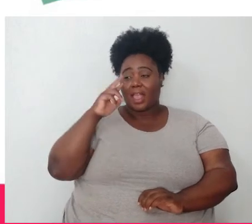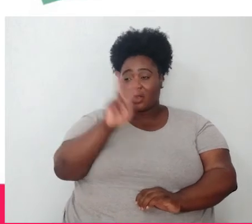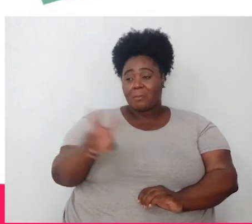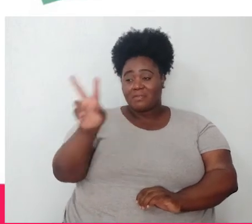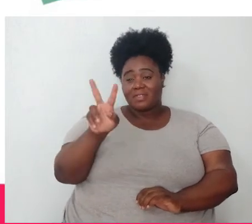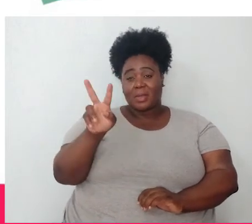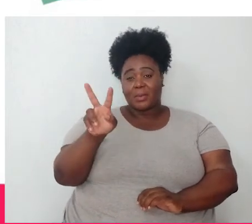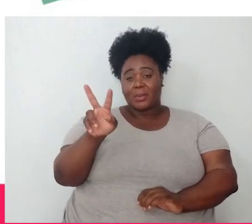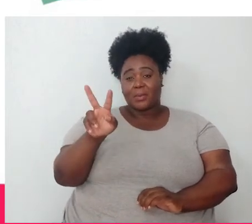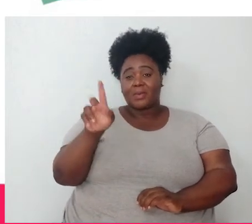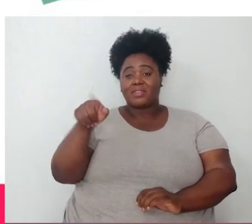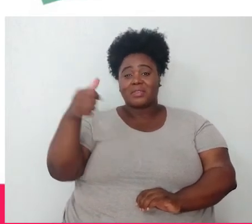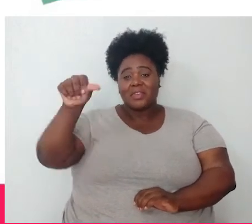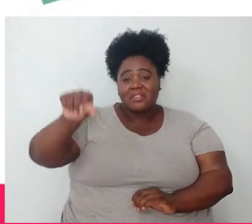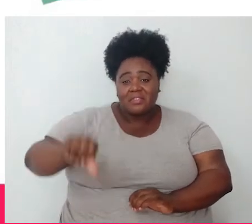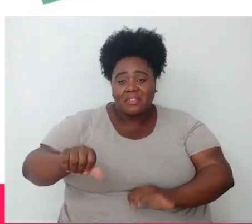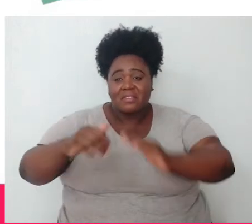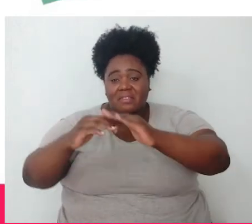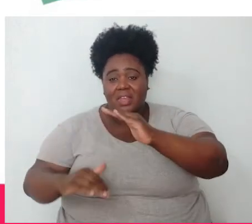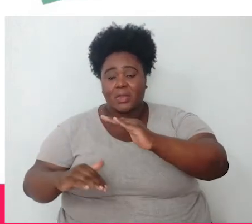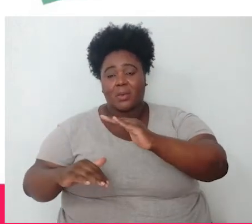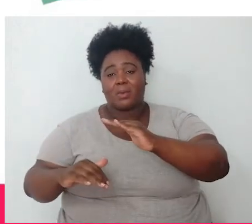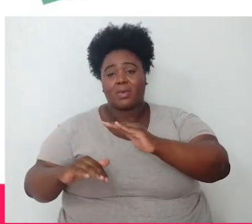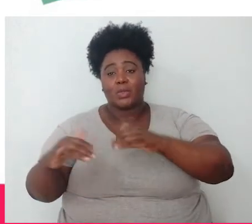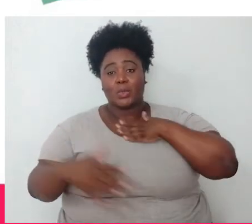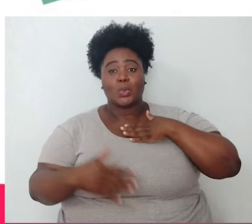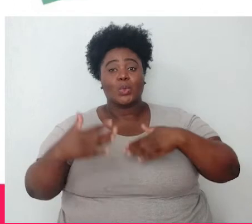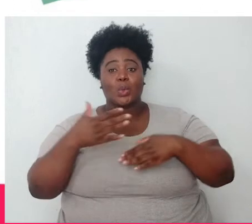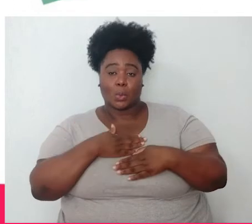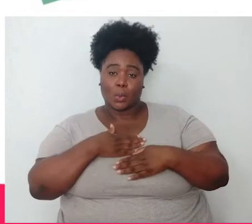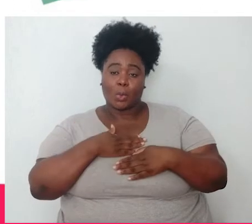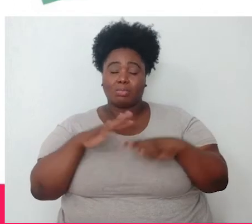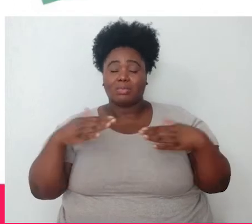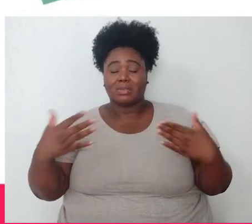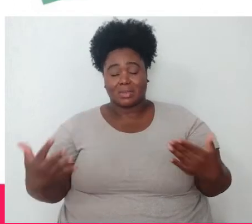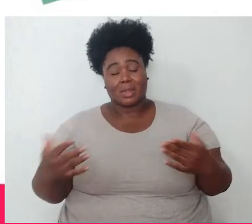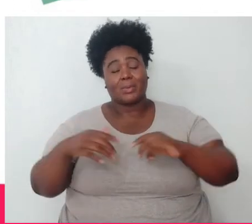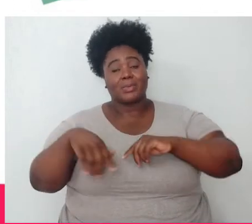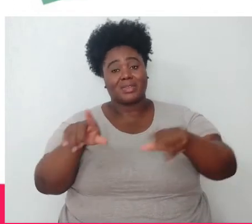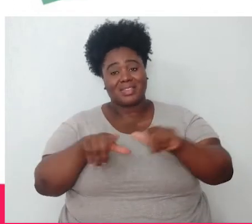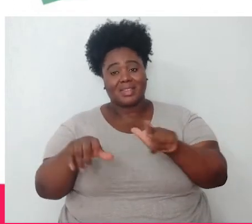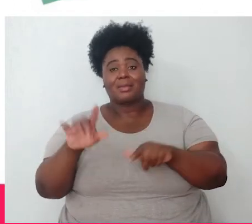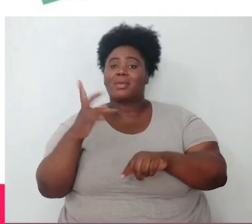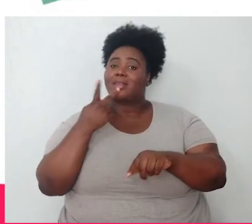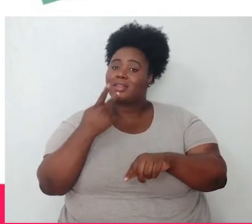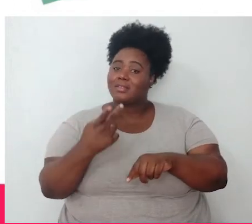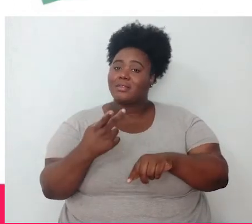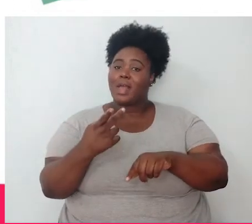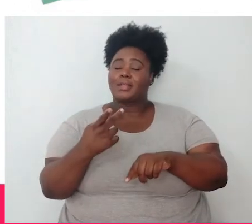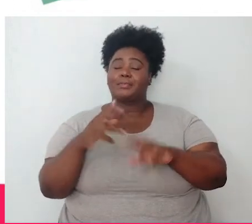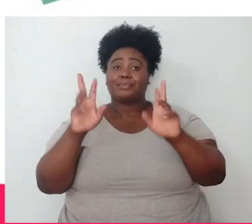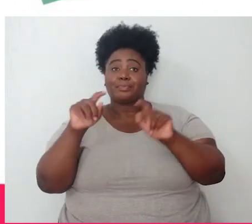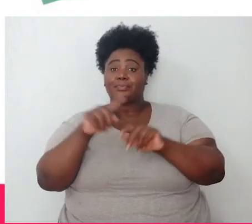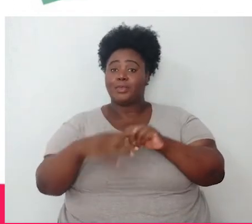visão de inferiorização desse corpo. Então, eu acho que o trabalho ele traz a questão racial